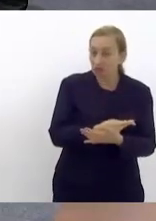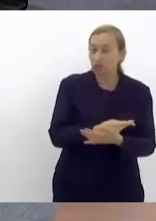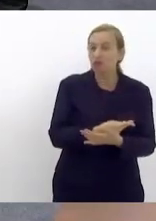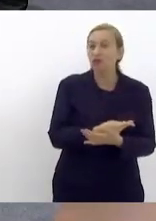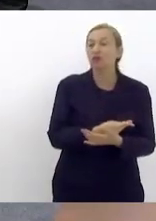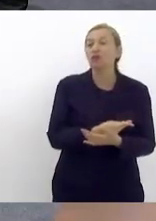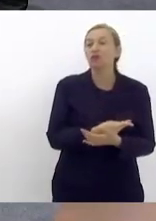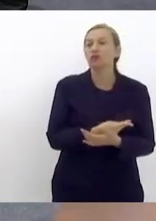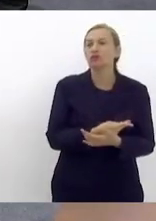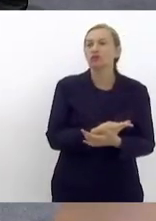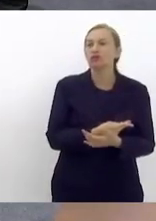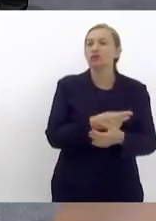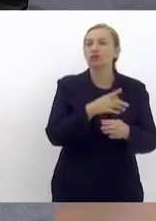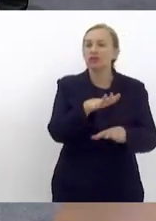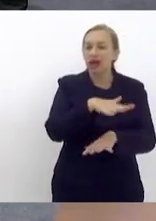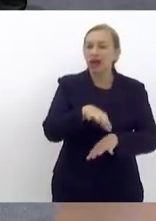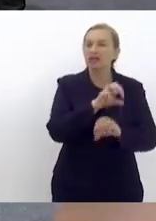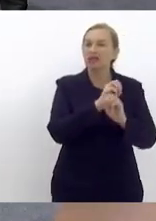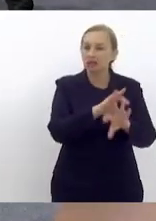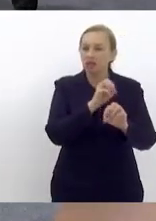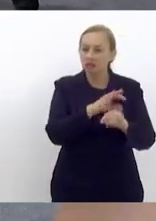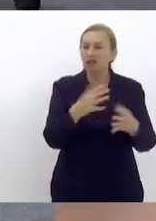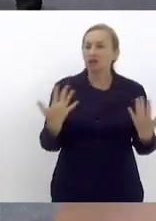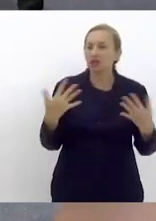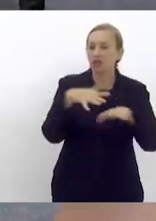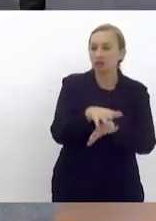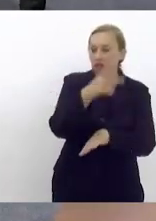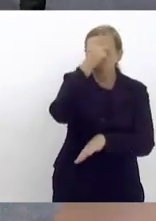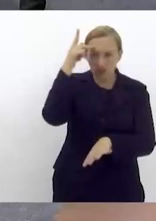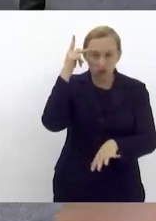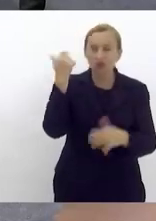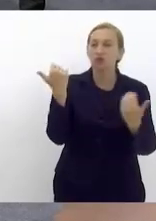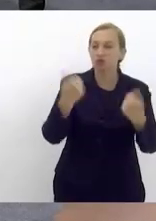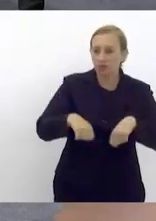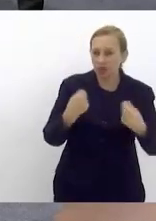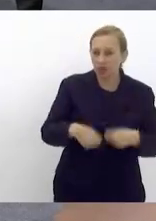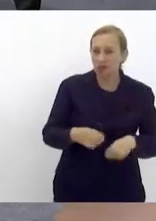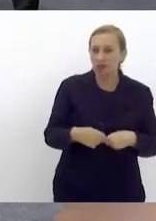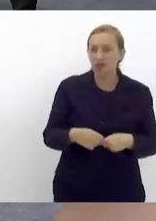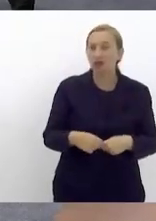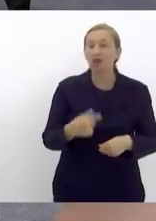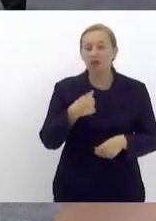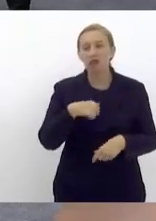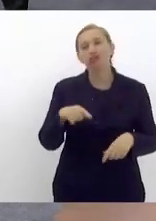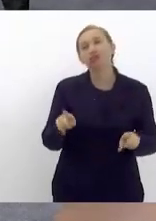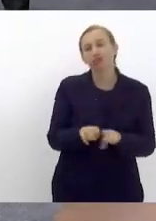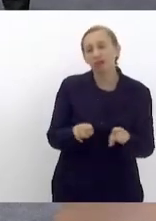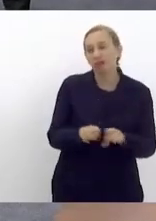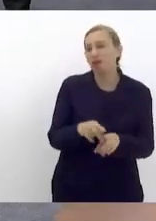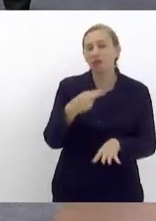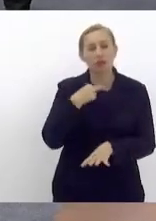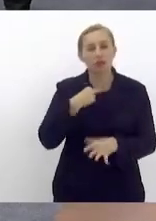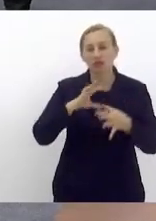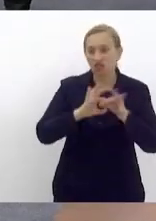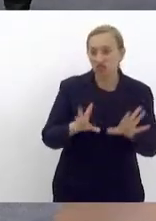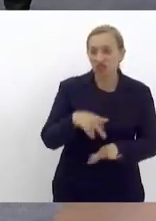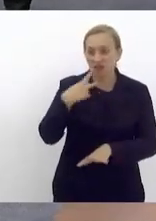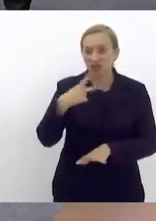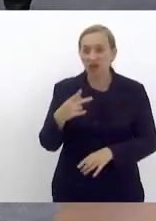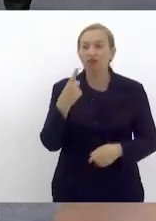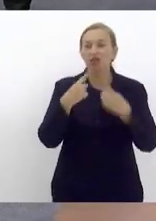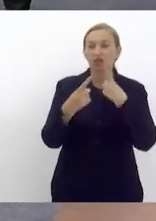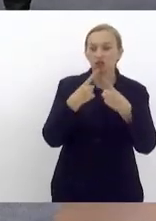negligente com a educação e, sobretudo, com a inclusão das pessoas que tanto precisam. E eu também não posso me furtar, quando a gente está discutindo um tema